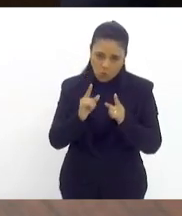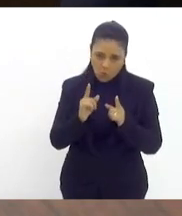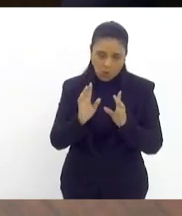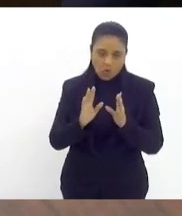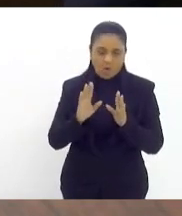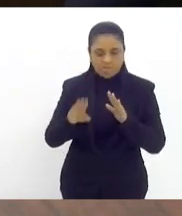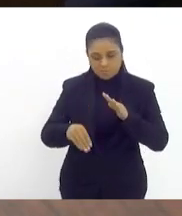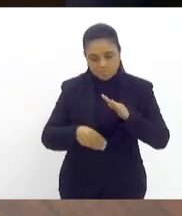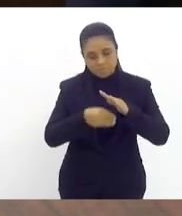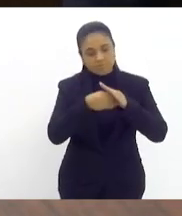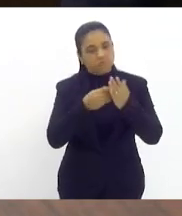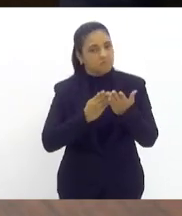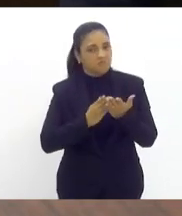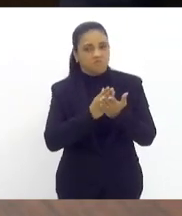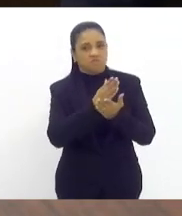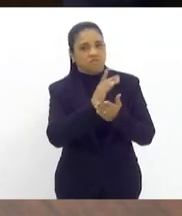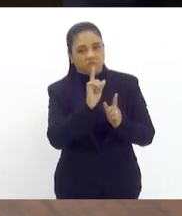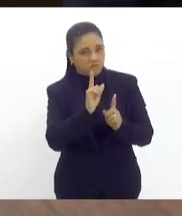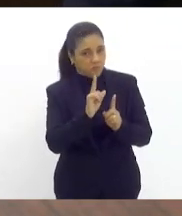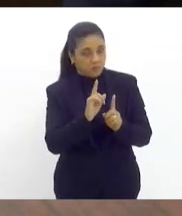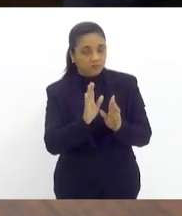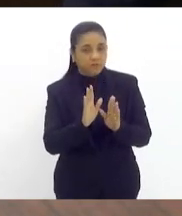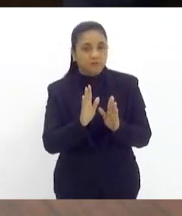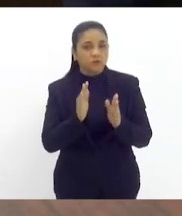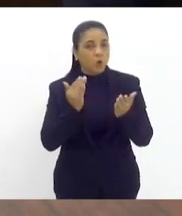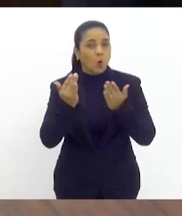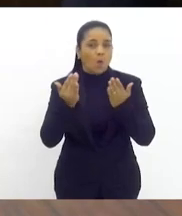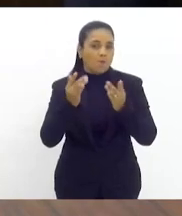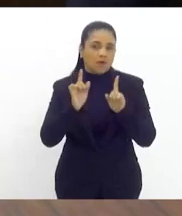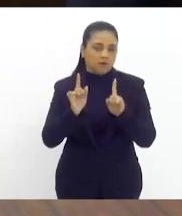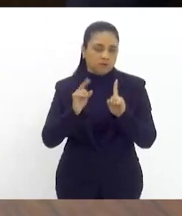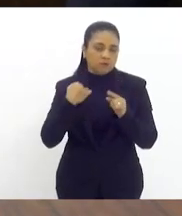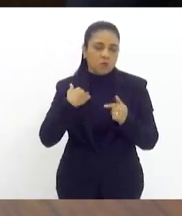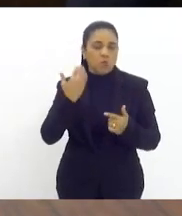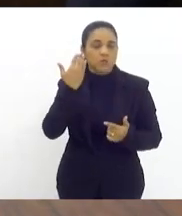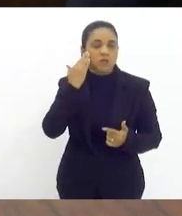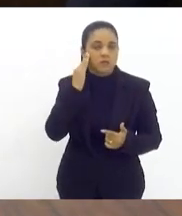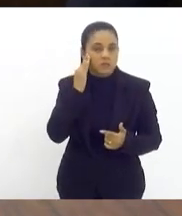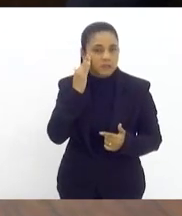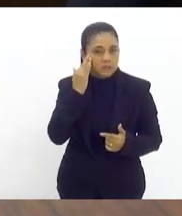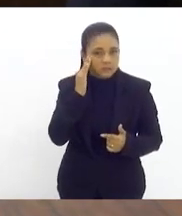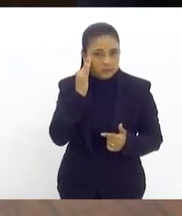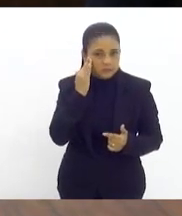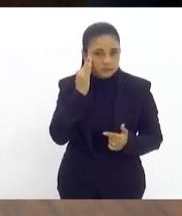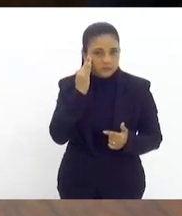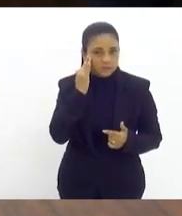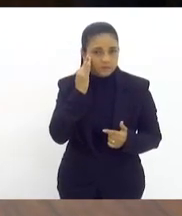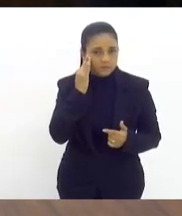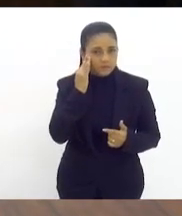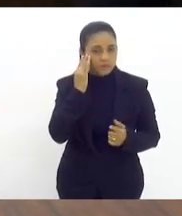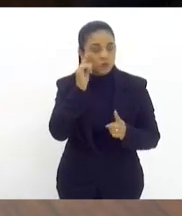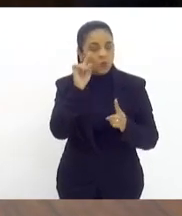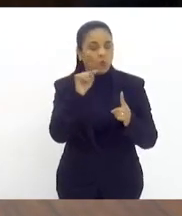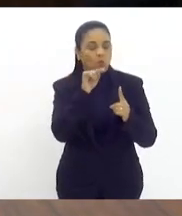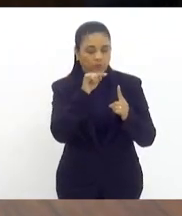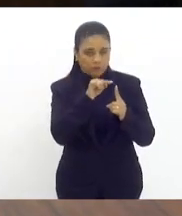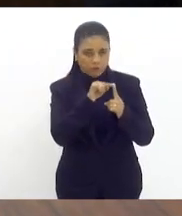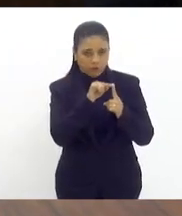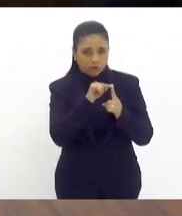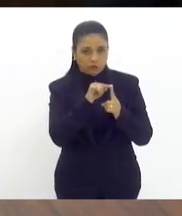parecer favorável, que eu consigo entender o que é, qual foi o objetivo,